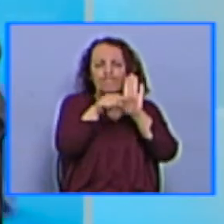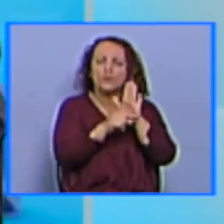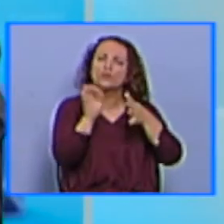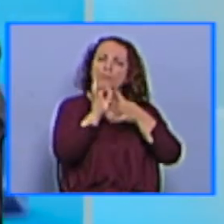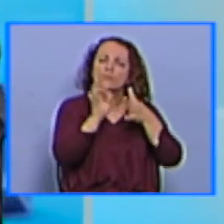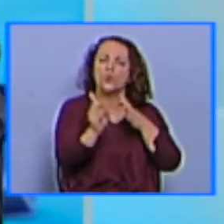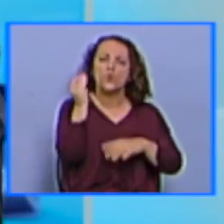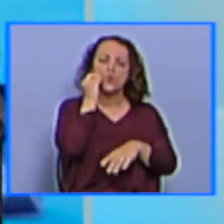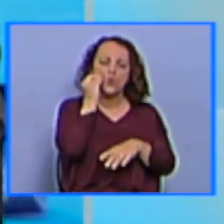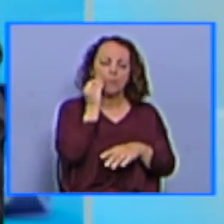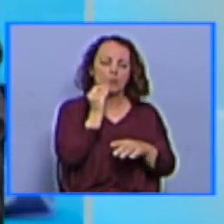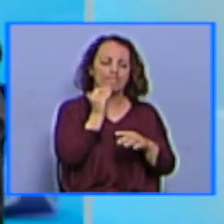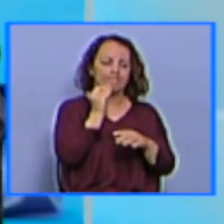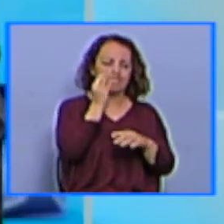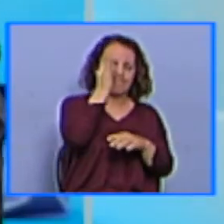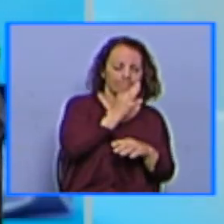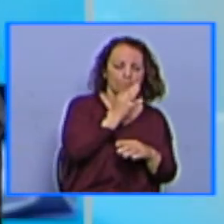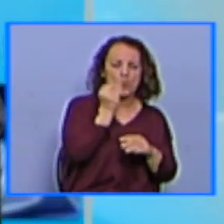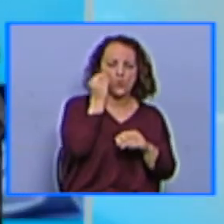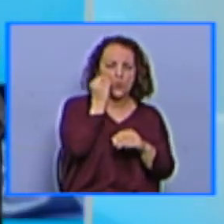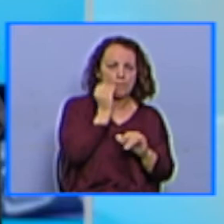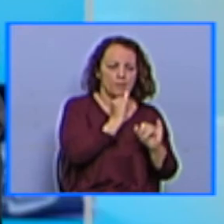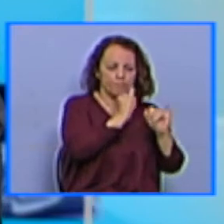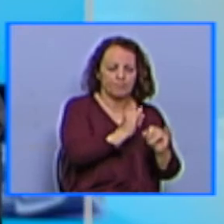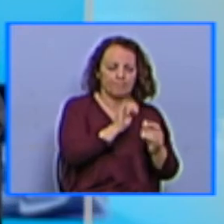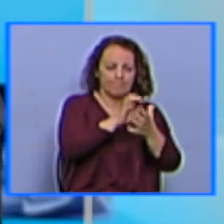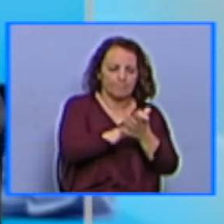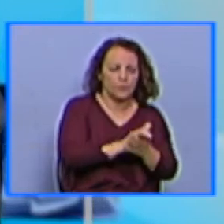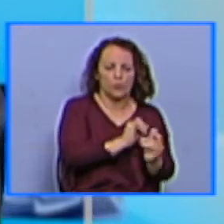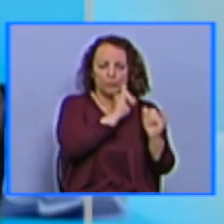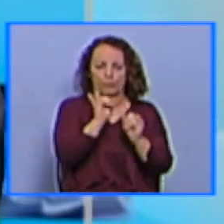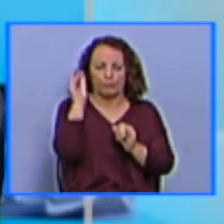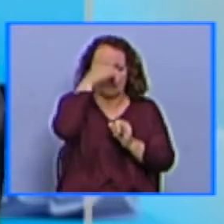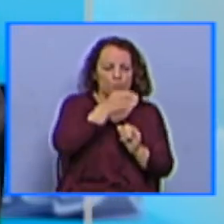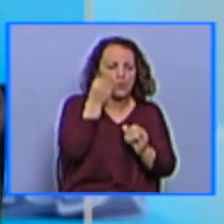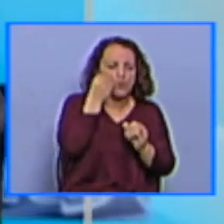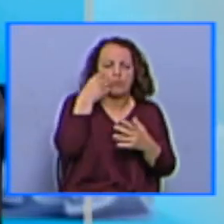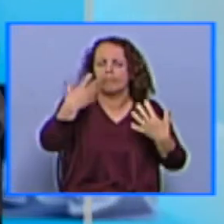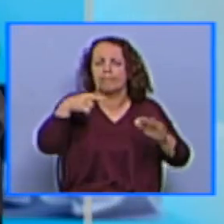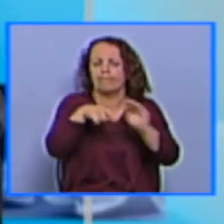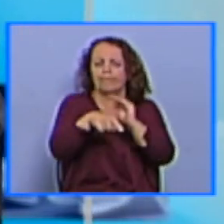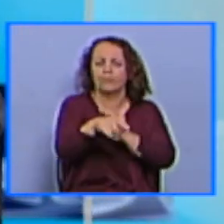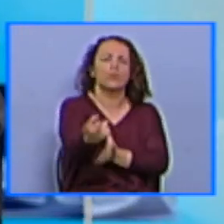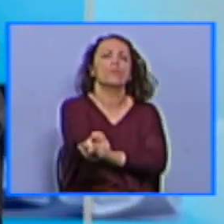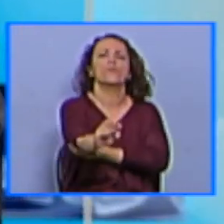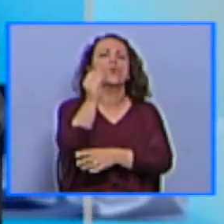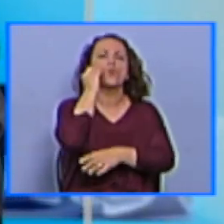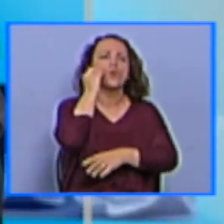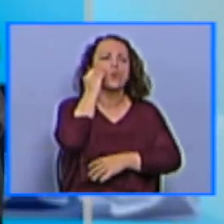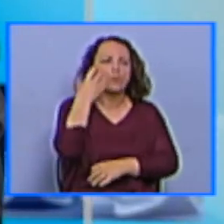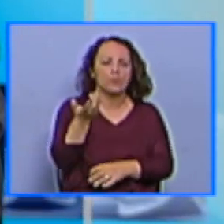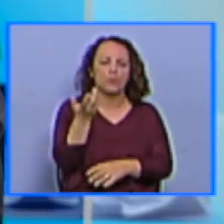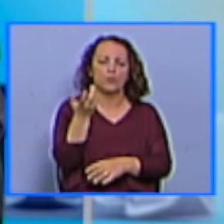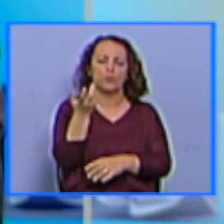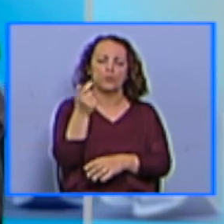os sacramentos e sobre outras formas, outros atos cultuais que temos na Igreja. Por exemplo, o último ponto já